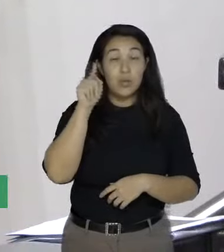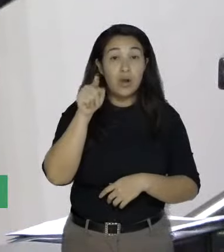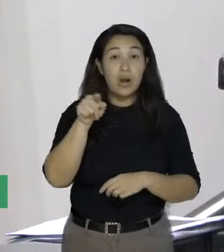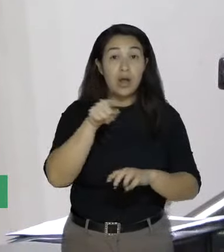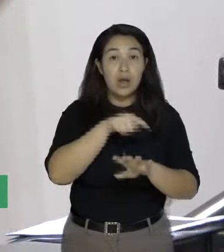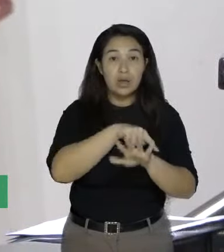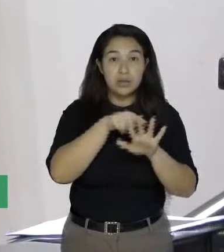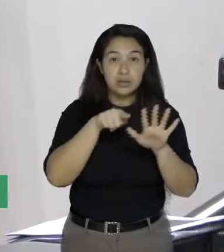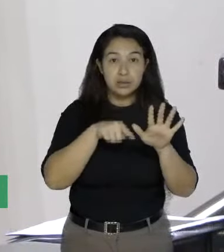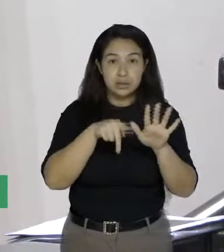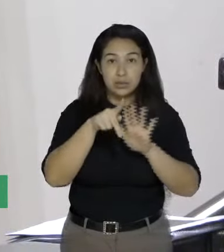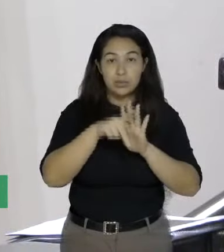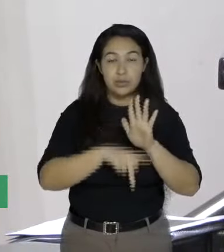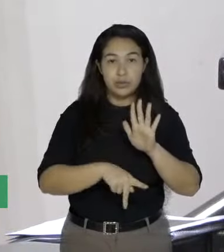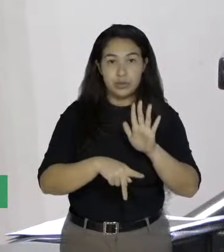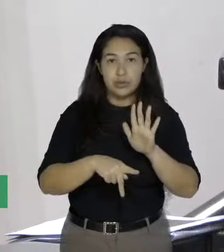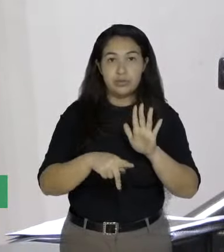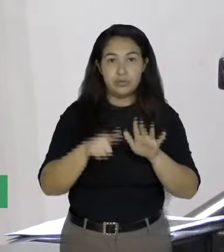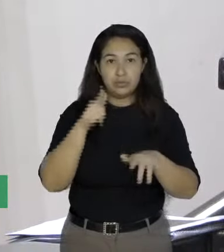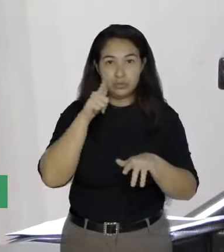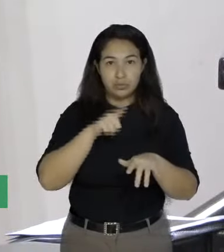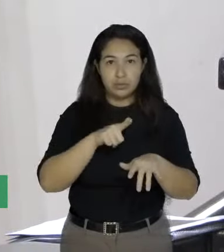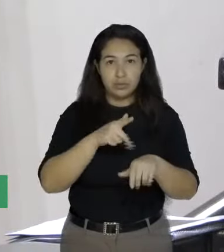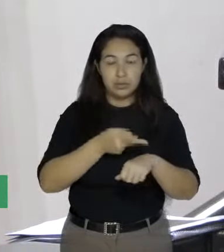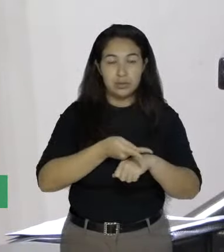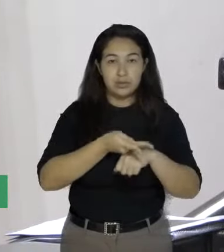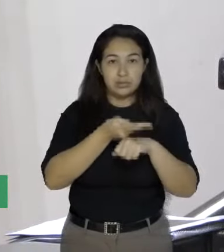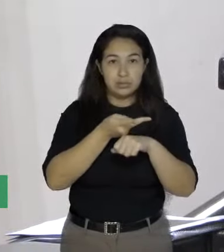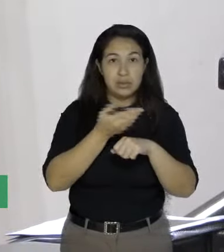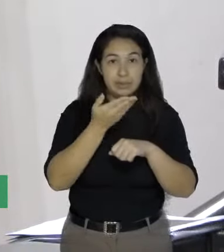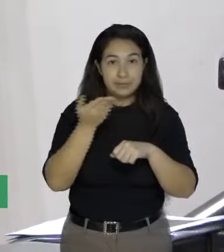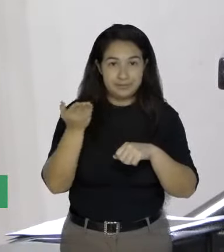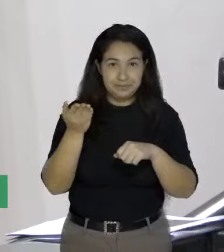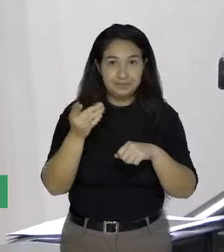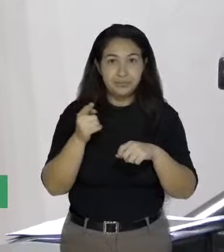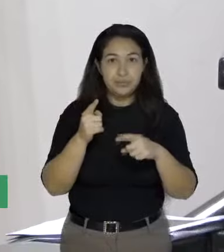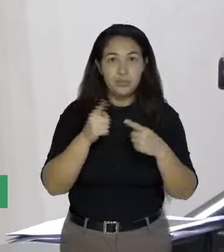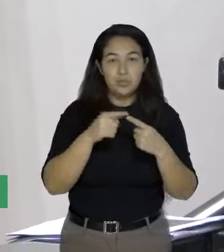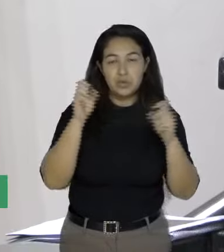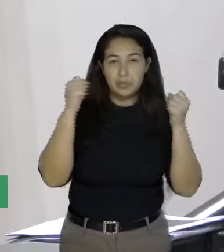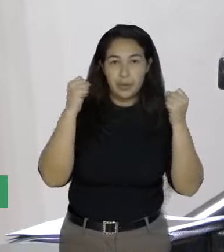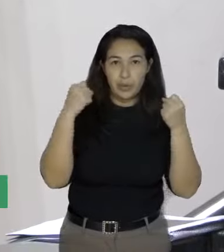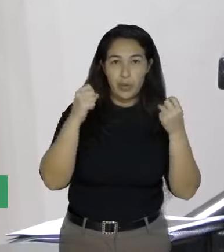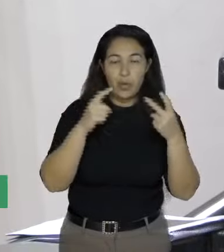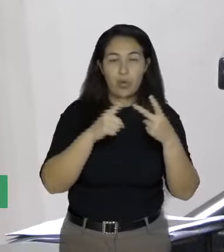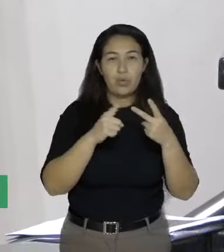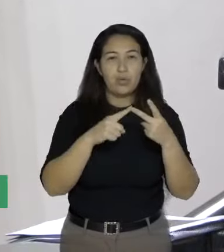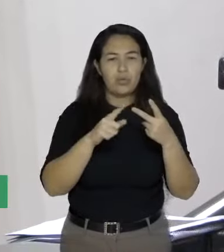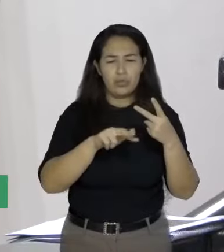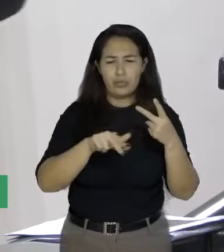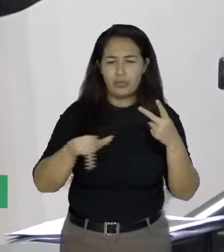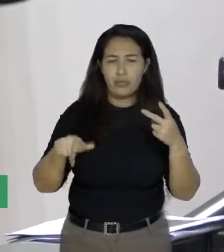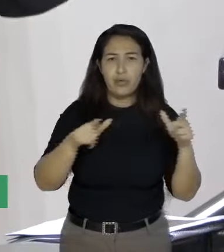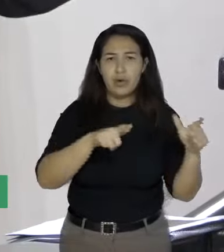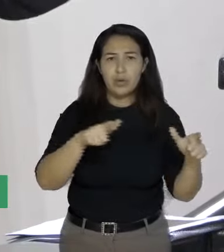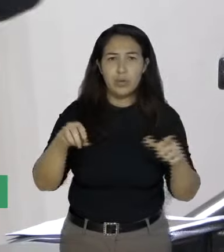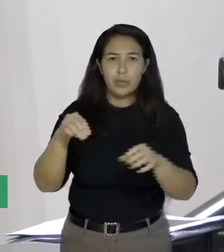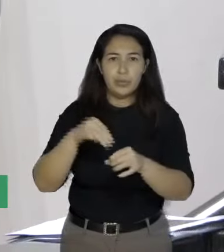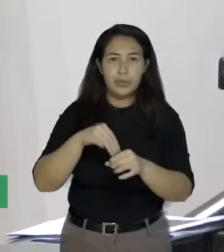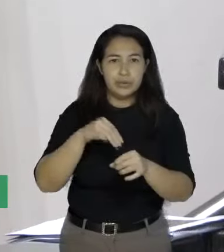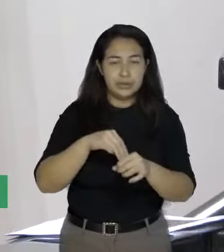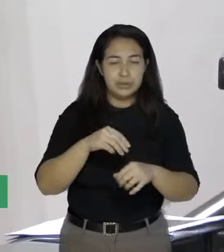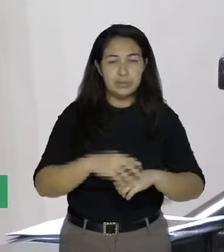projetos que foram finalistas são esses esses daqui um de Chapecó onde São Domingos onde Jaraguá do Sul de Chapecó outro